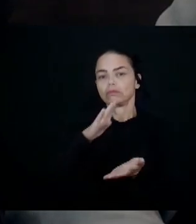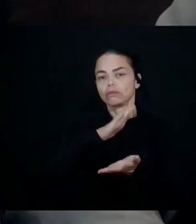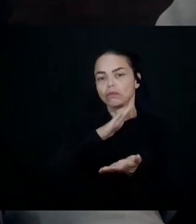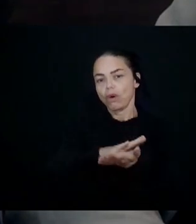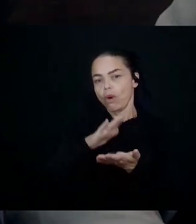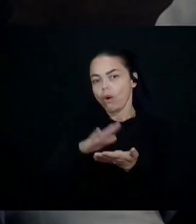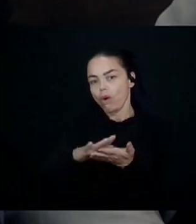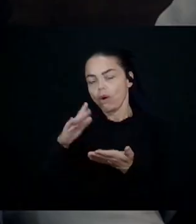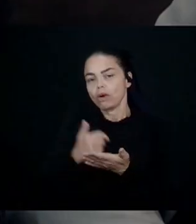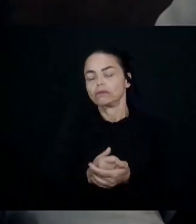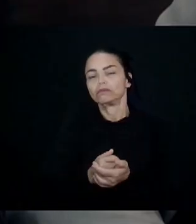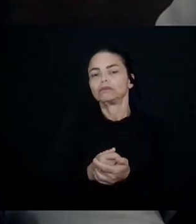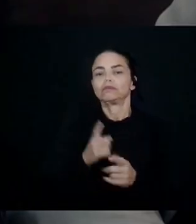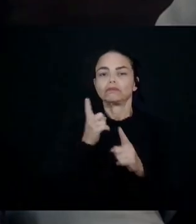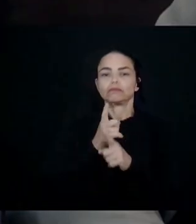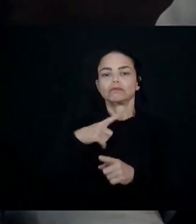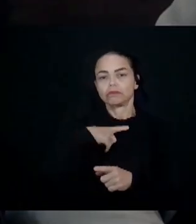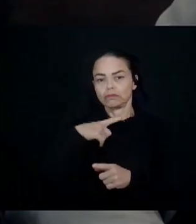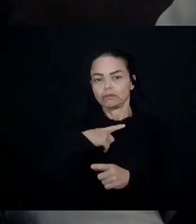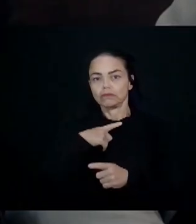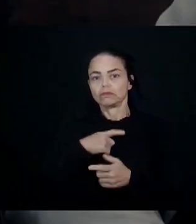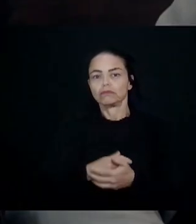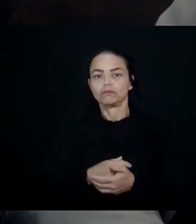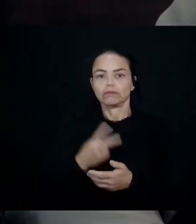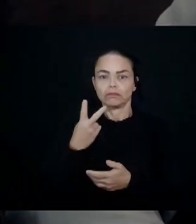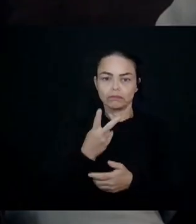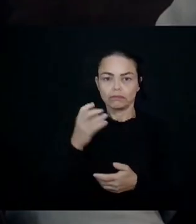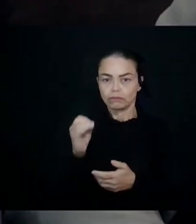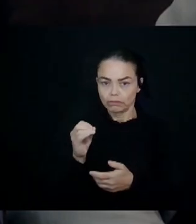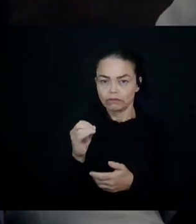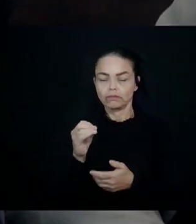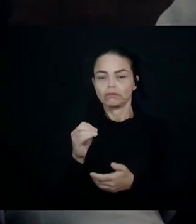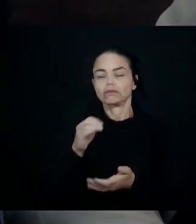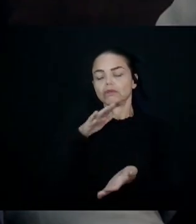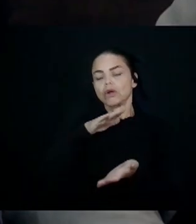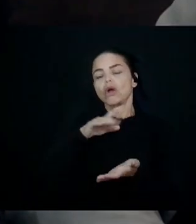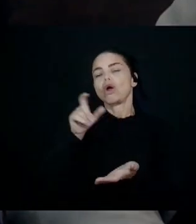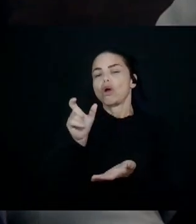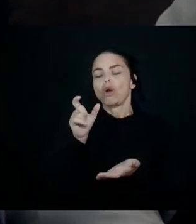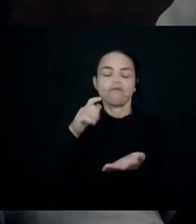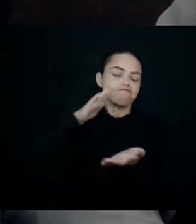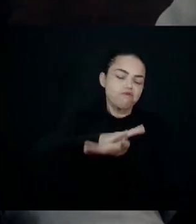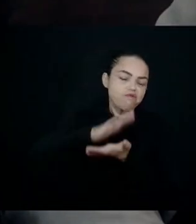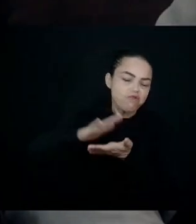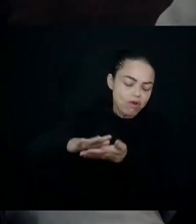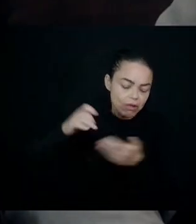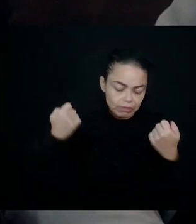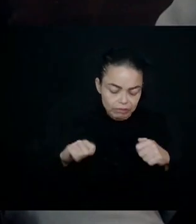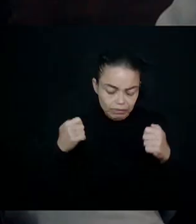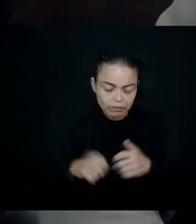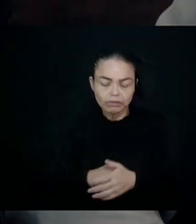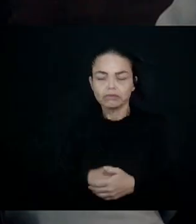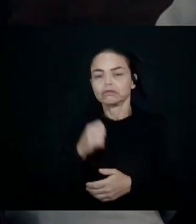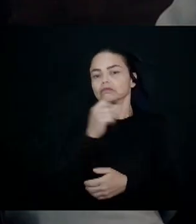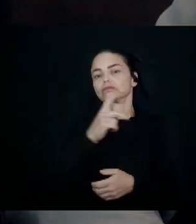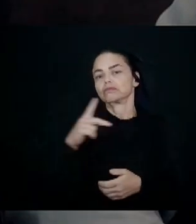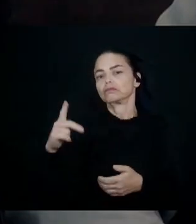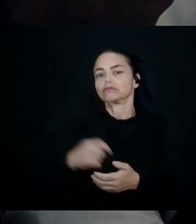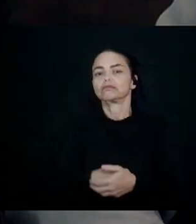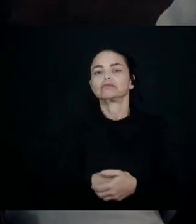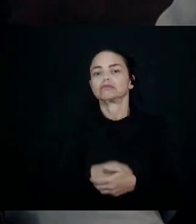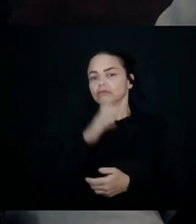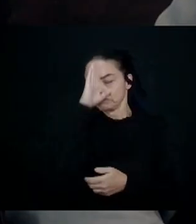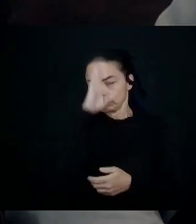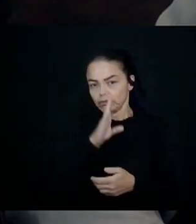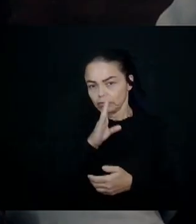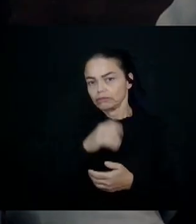aquela pessoa que tem 20 figurinhas que você precisa, entendeu? Mas o aplicativo inteiro ele é funcional gratuitamente,